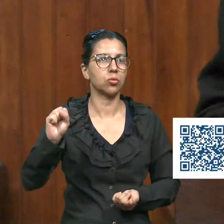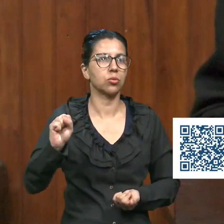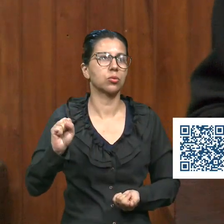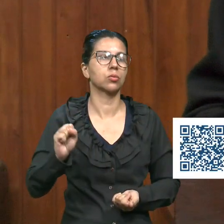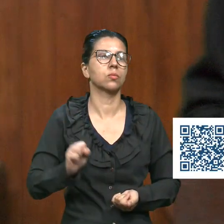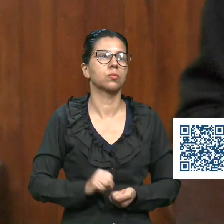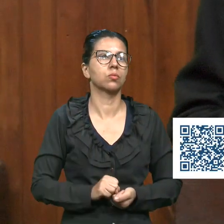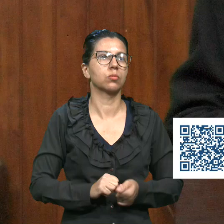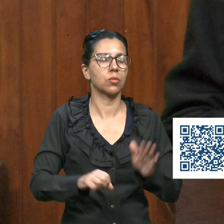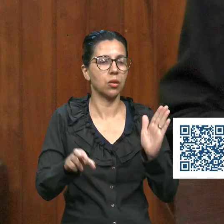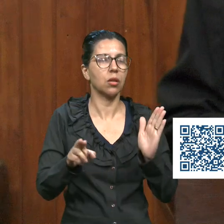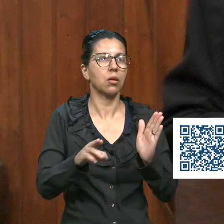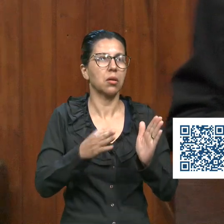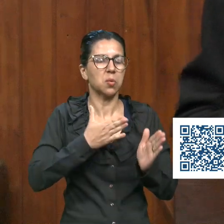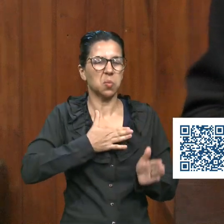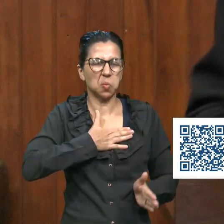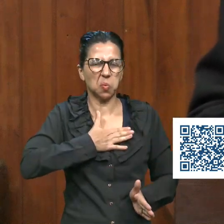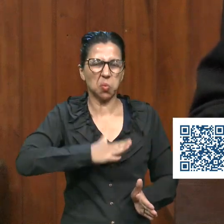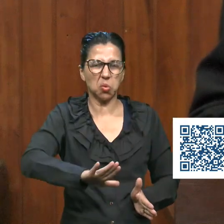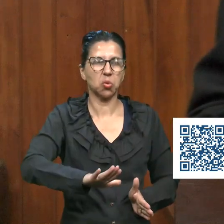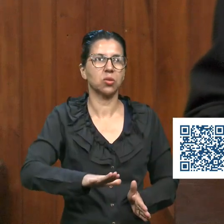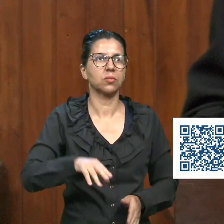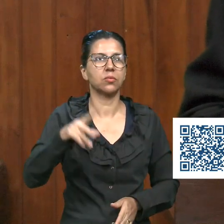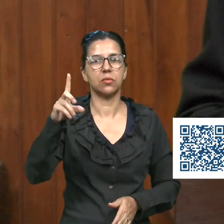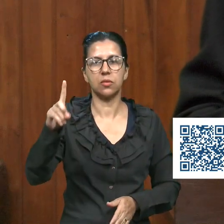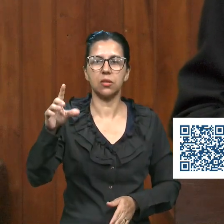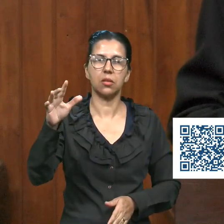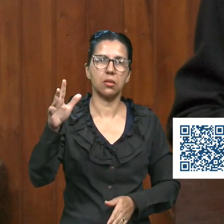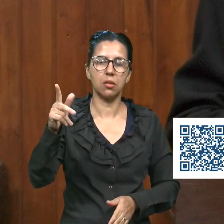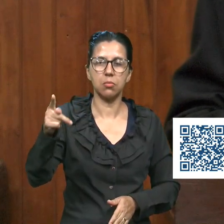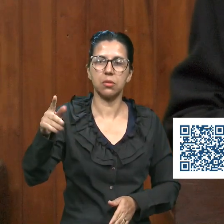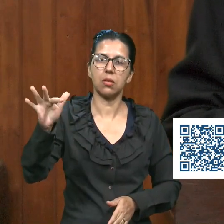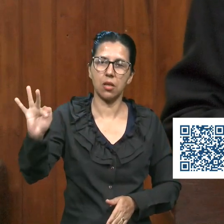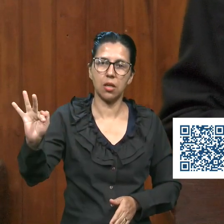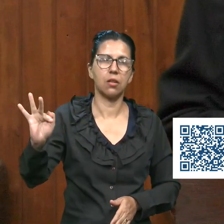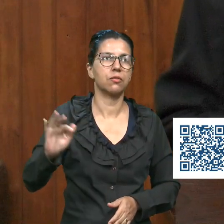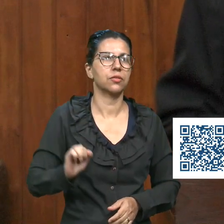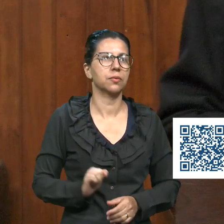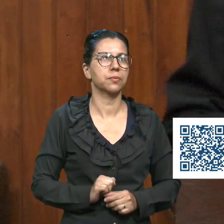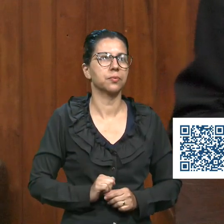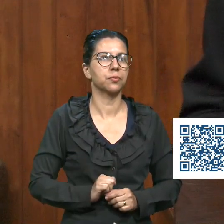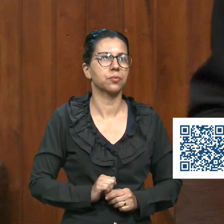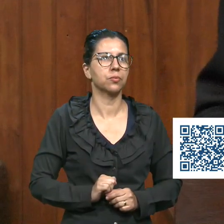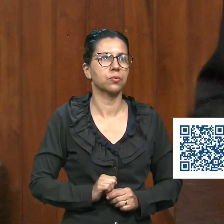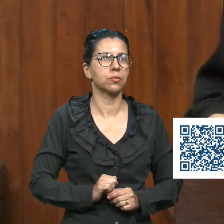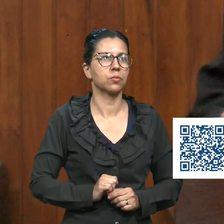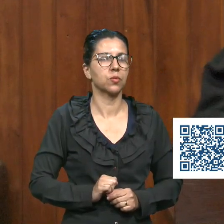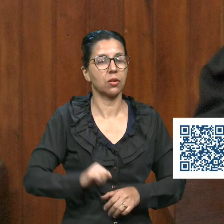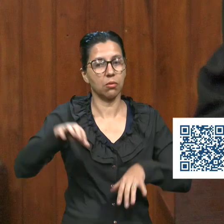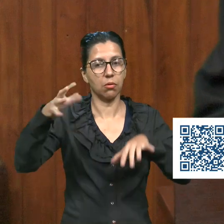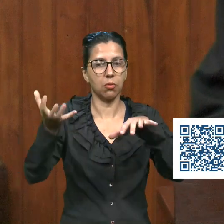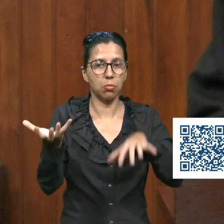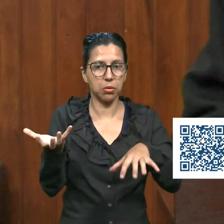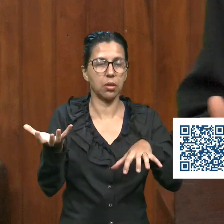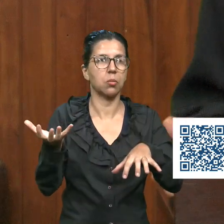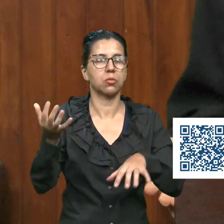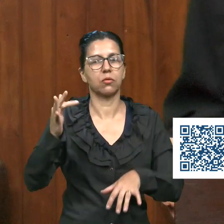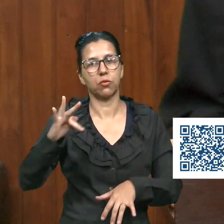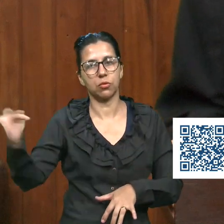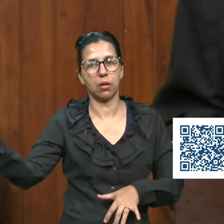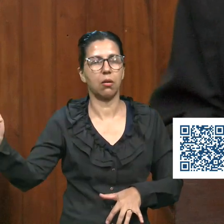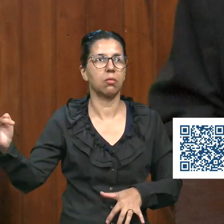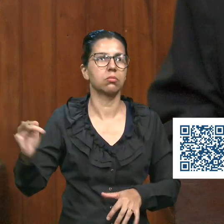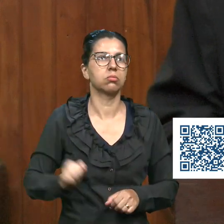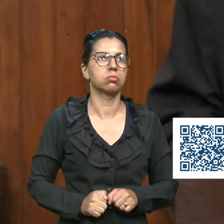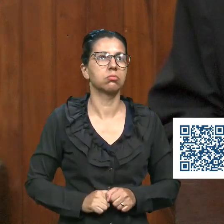1841, moção de repúdio contra a DPF 442, face ao Supremo Tribunal Federal.